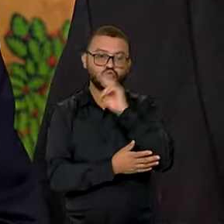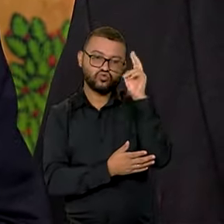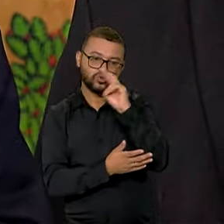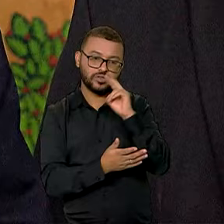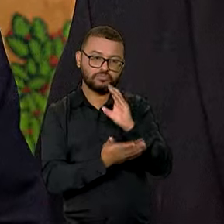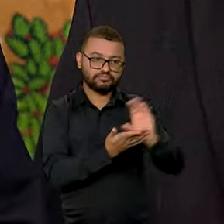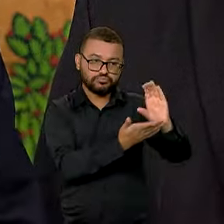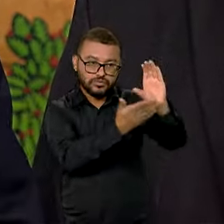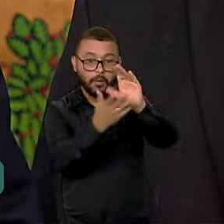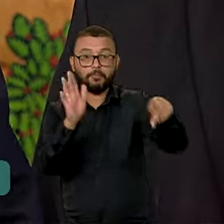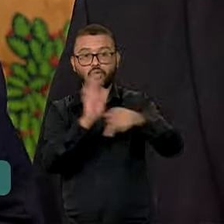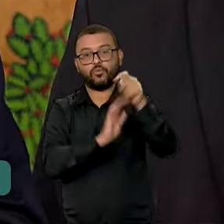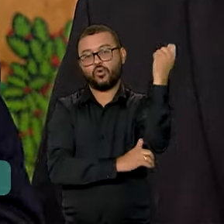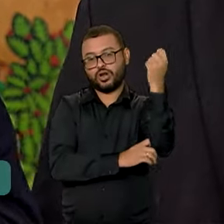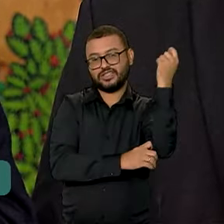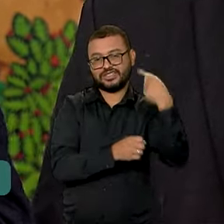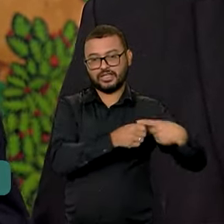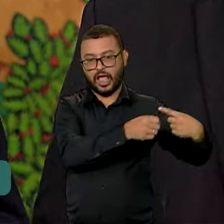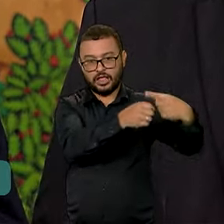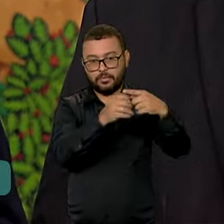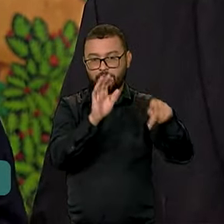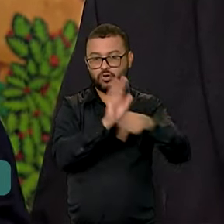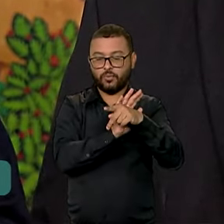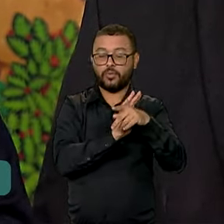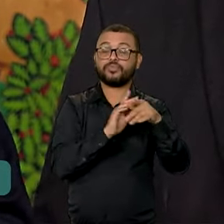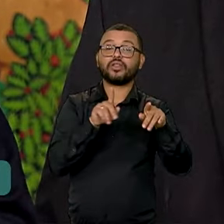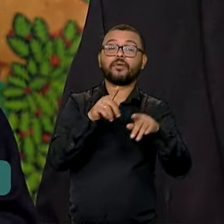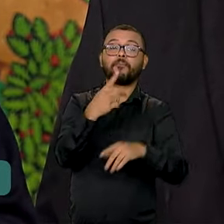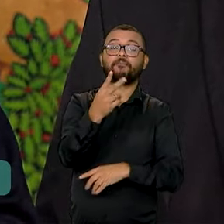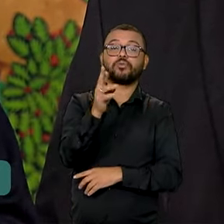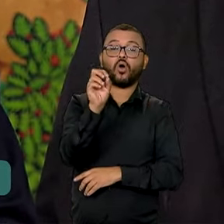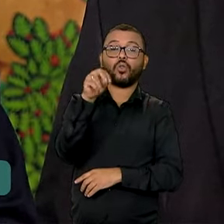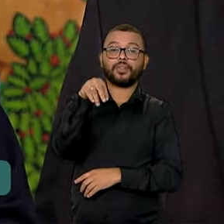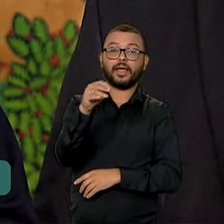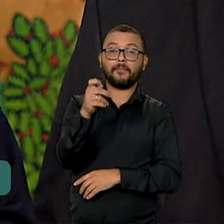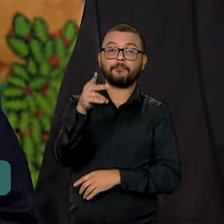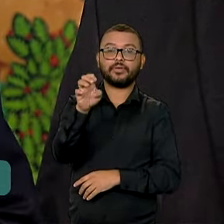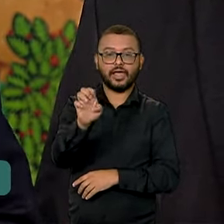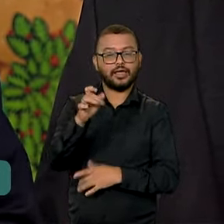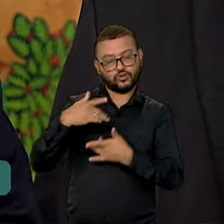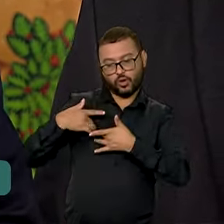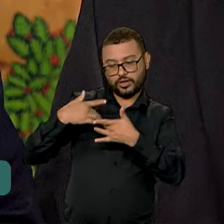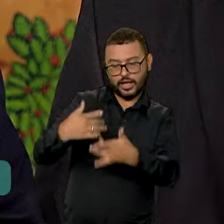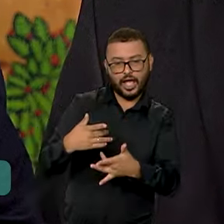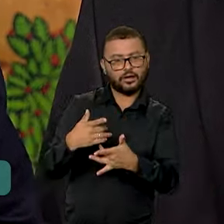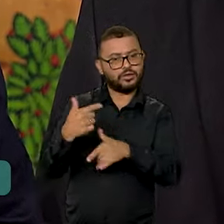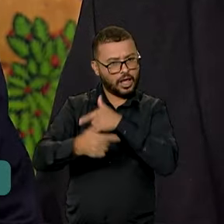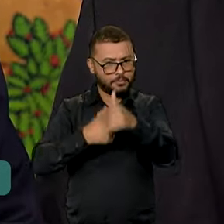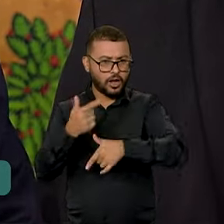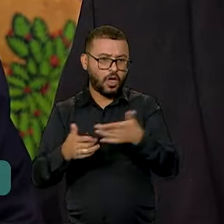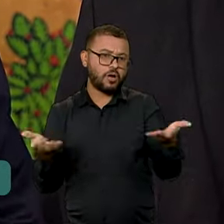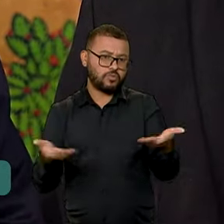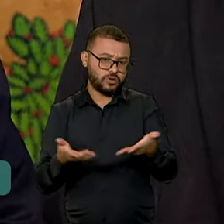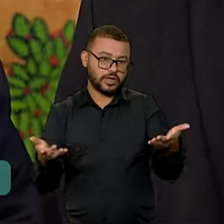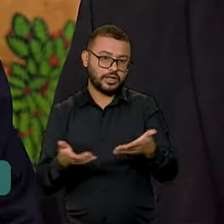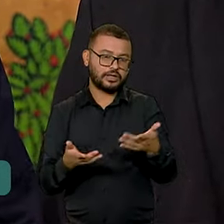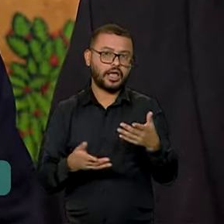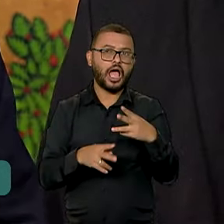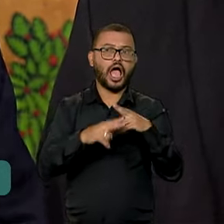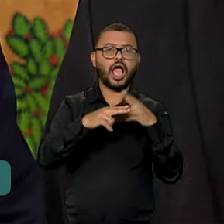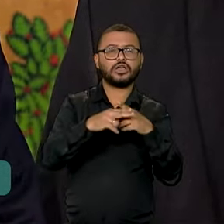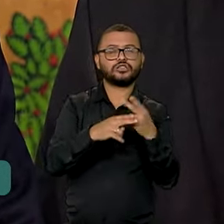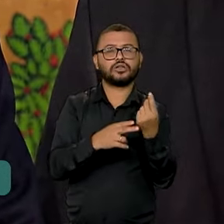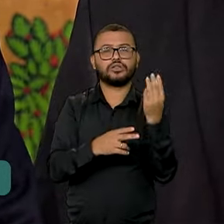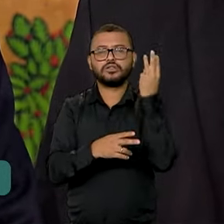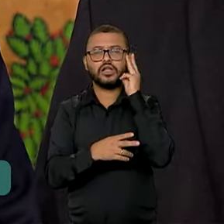municípios no Rio Grande do Sul. E dentro do Pronamp também, o Pronamp é solidário da forma como está sendo posto. A Caixa também